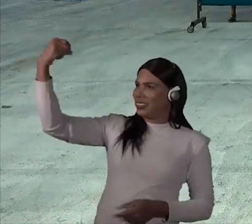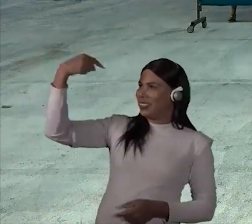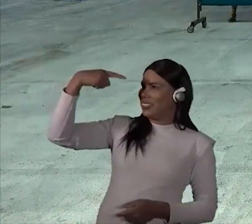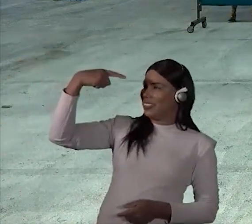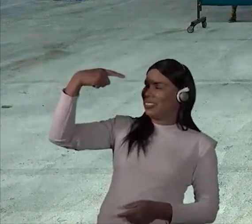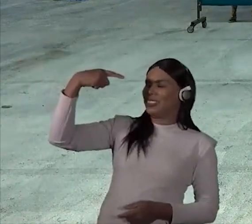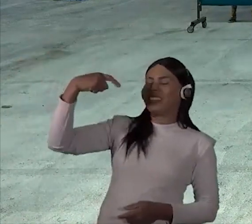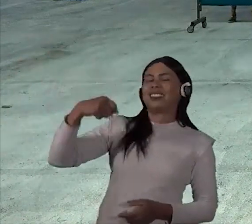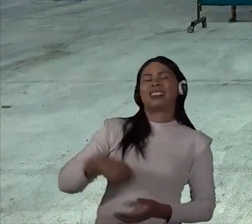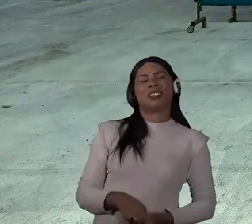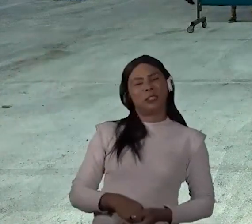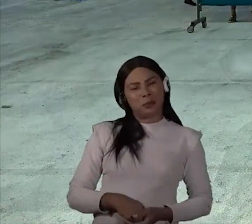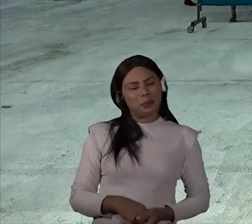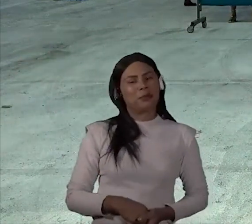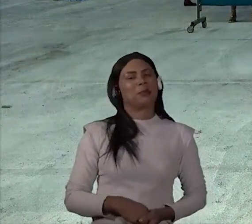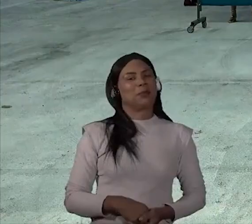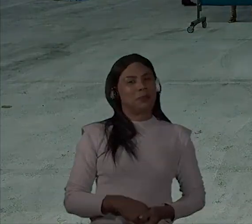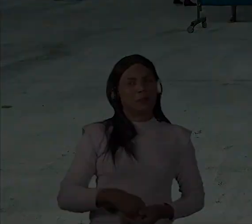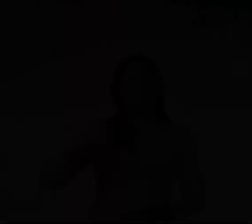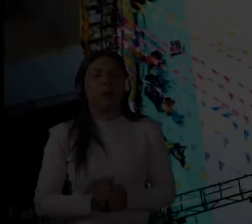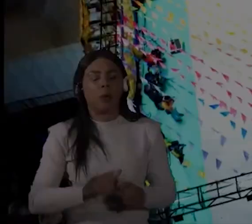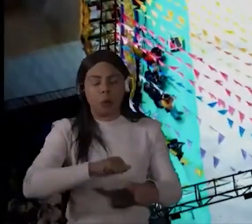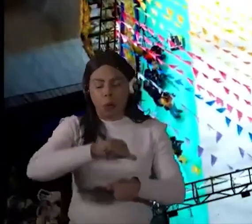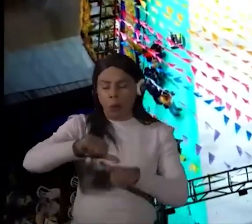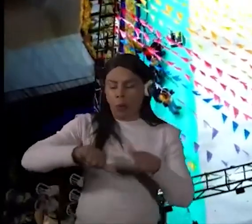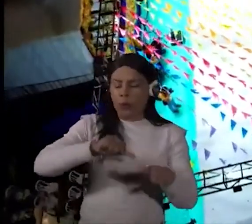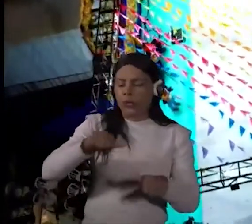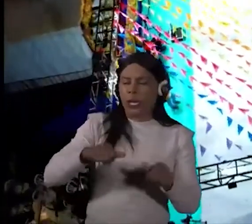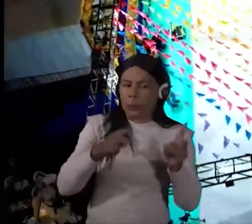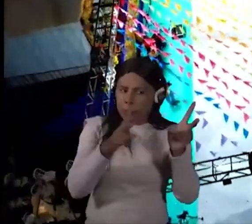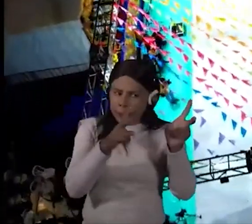Pinga em Mim!